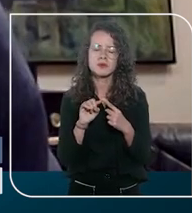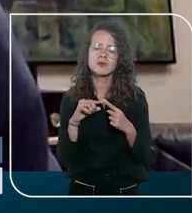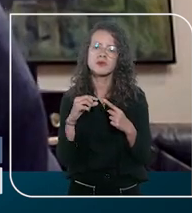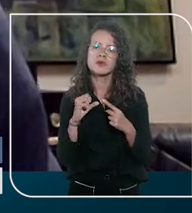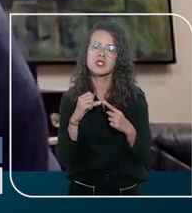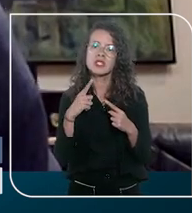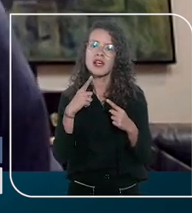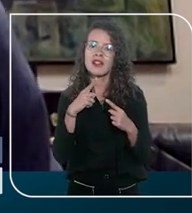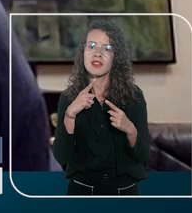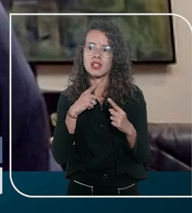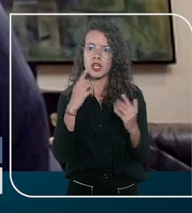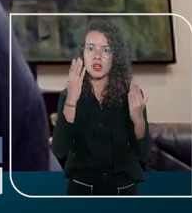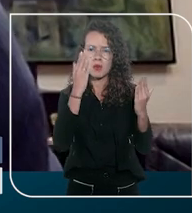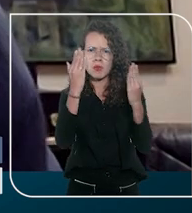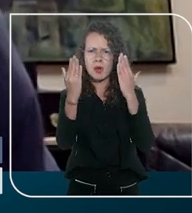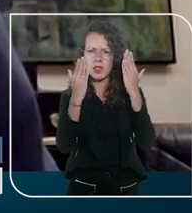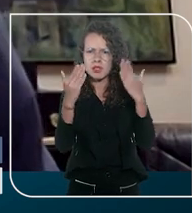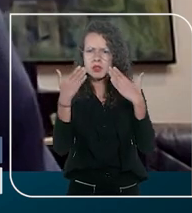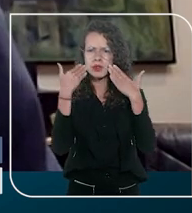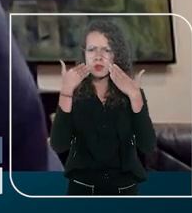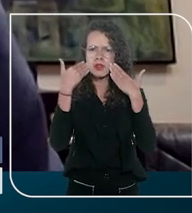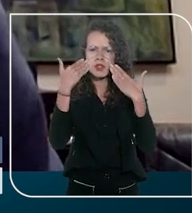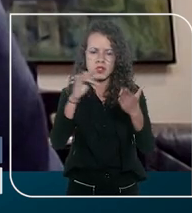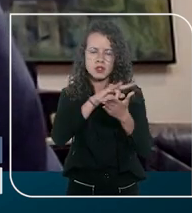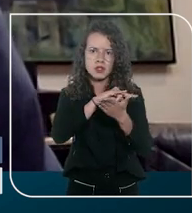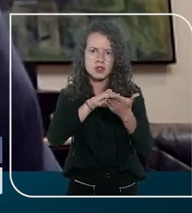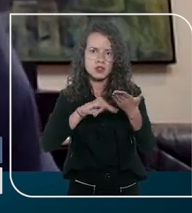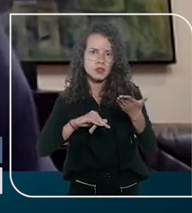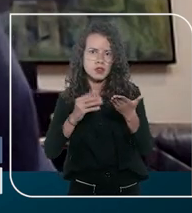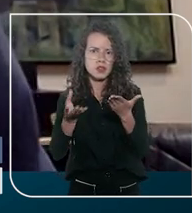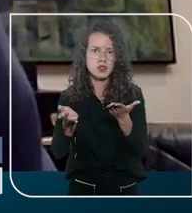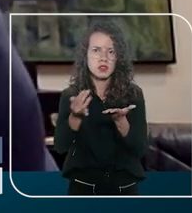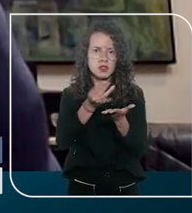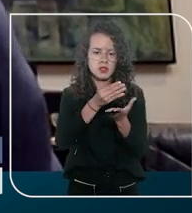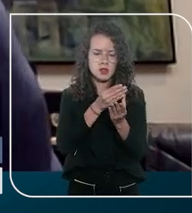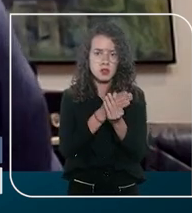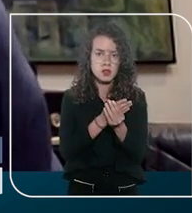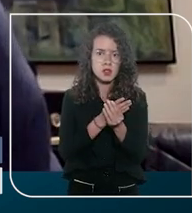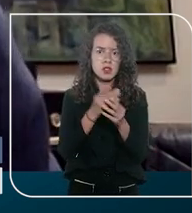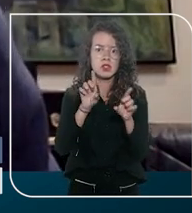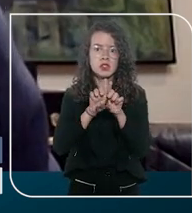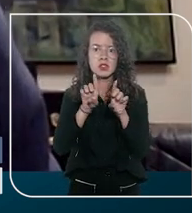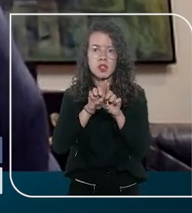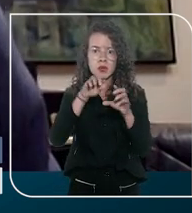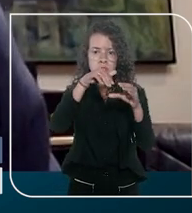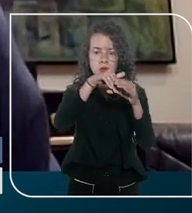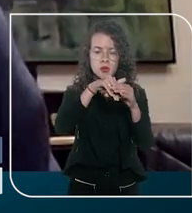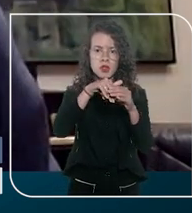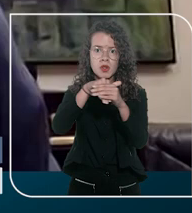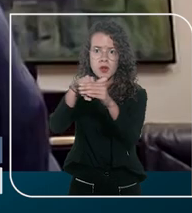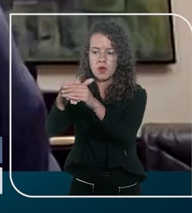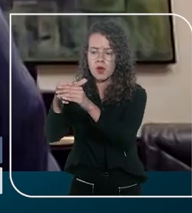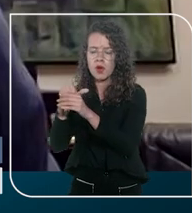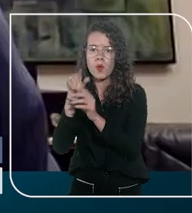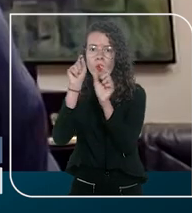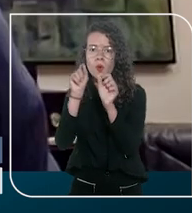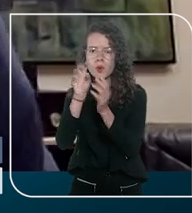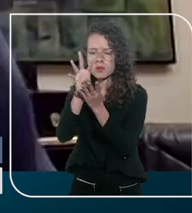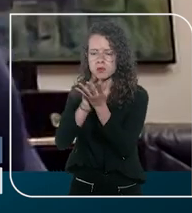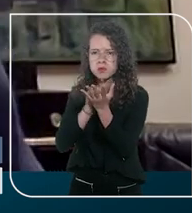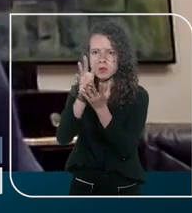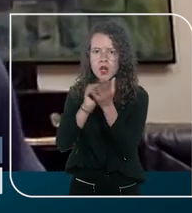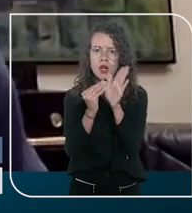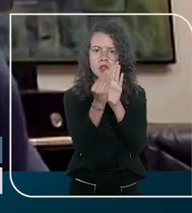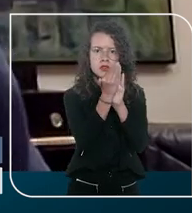Quanto aos paradigmas indicados, a juntada das certidões, a apresentação de cópias do inteiro teor dos acordos apontados,